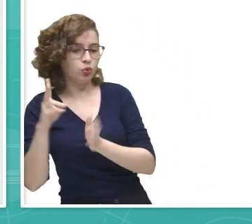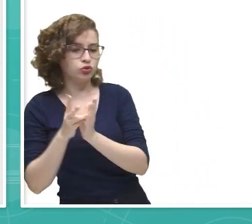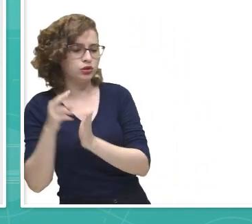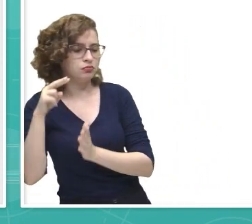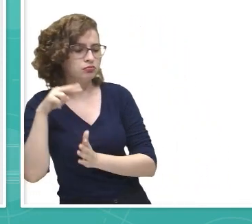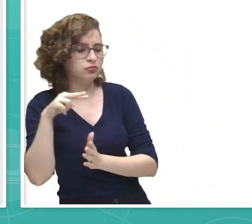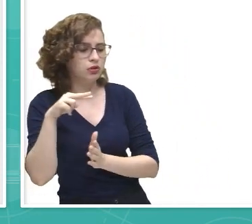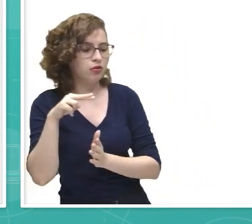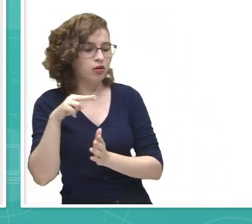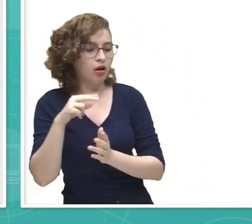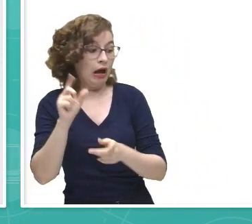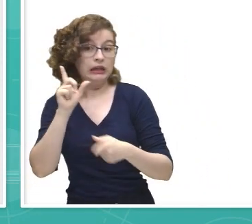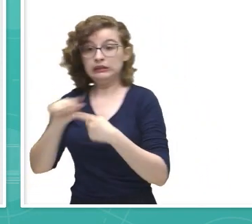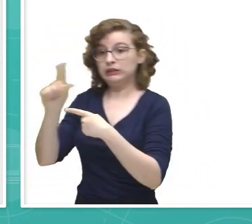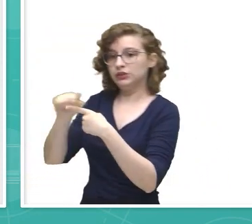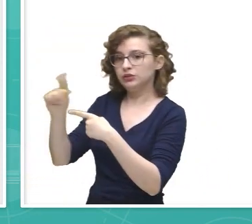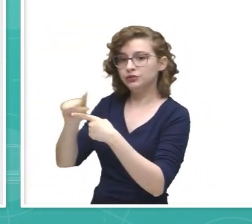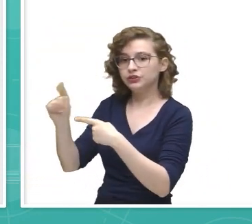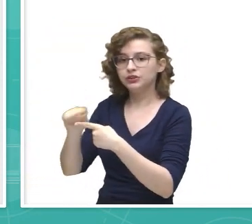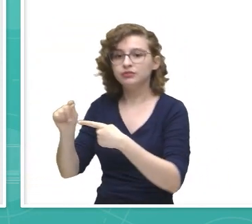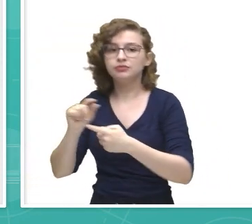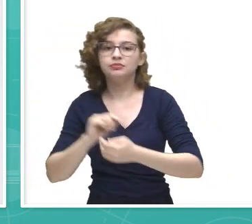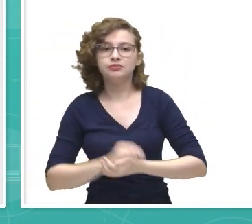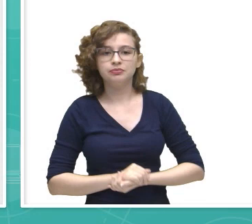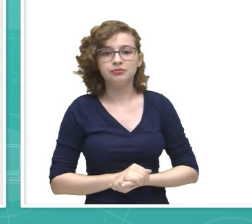ao cerco dos portugueses. Opção D,